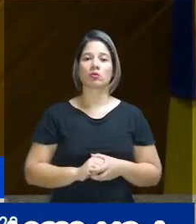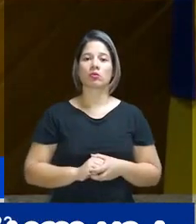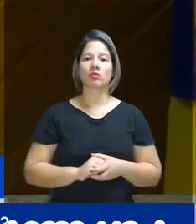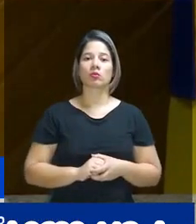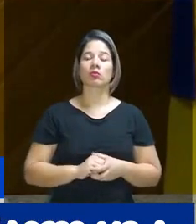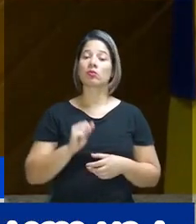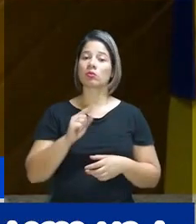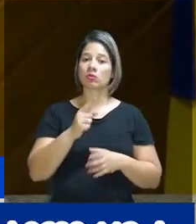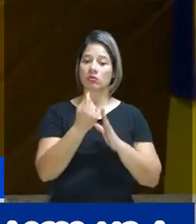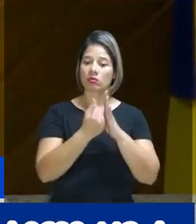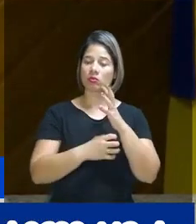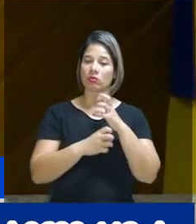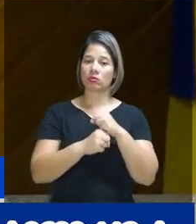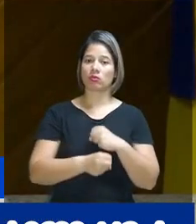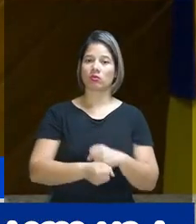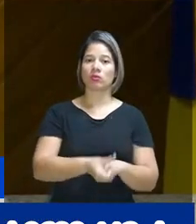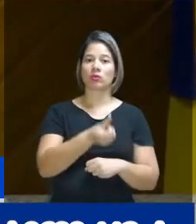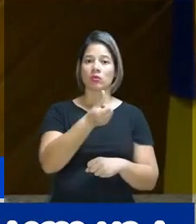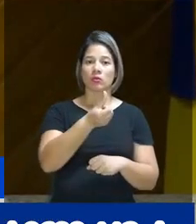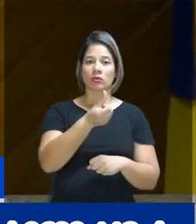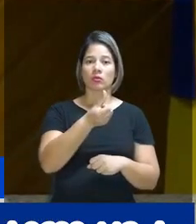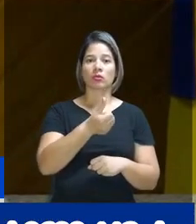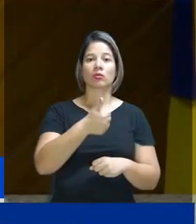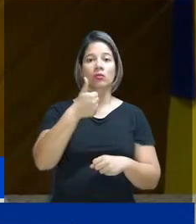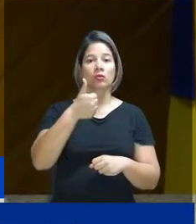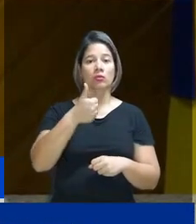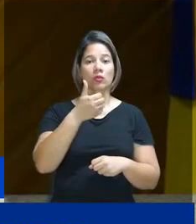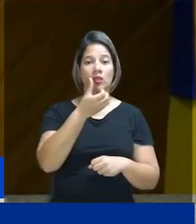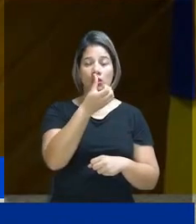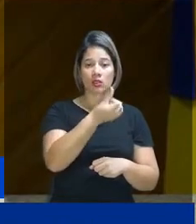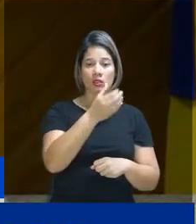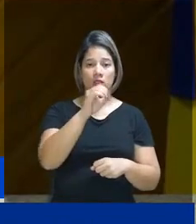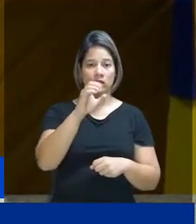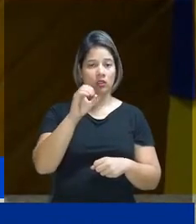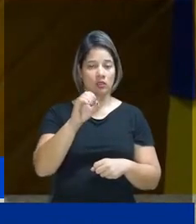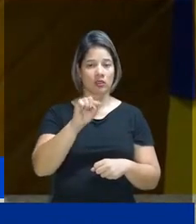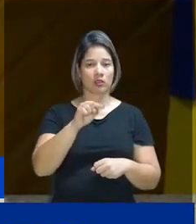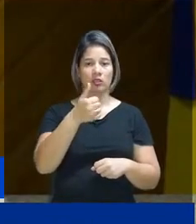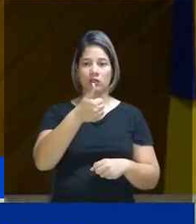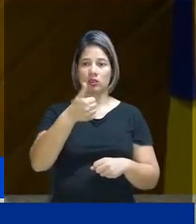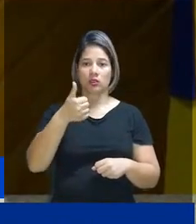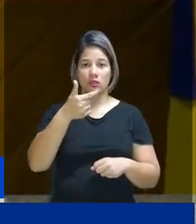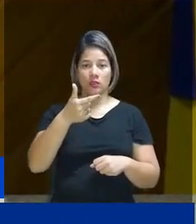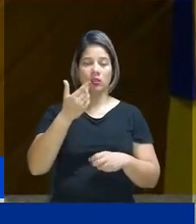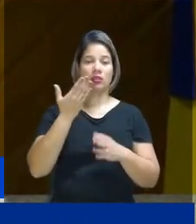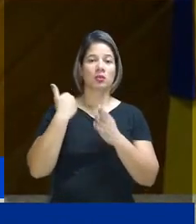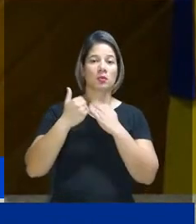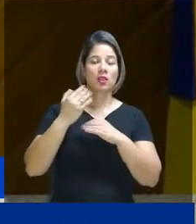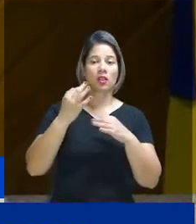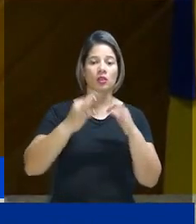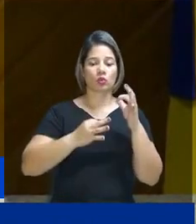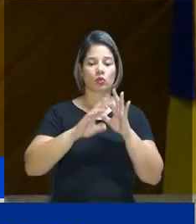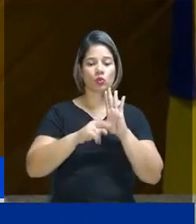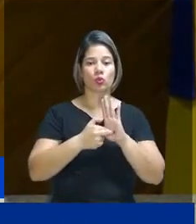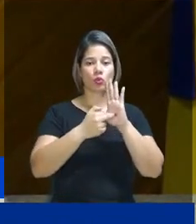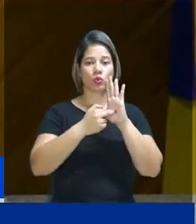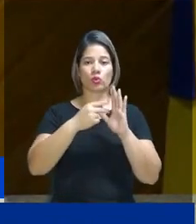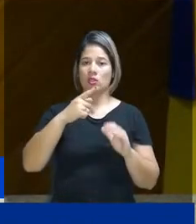anual 0600-112, de 2023, o relator é o juiz Paulo Madeira, o